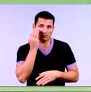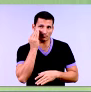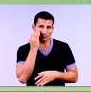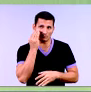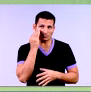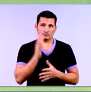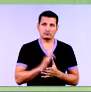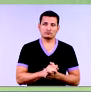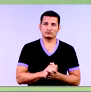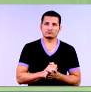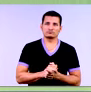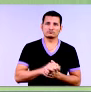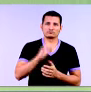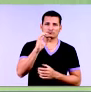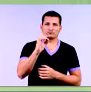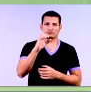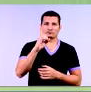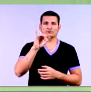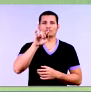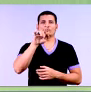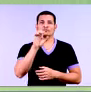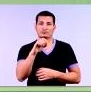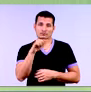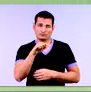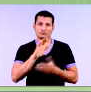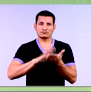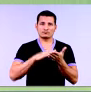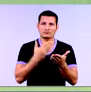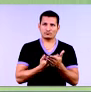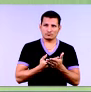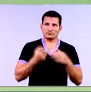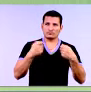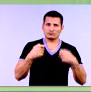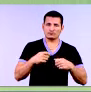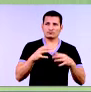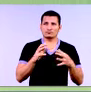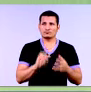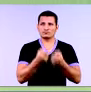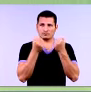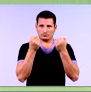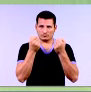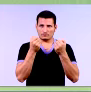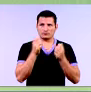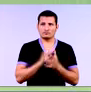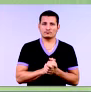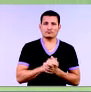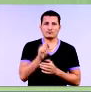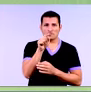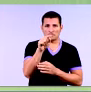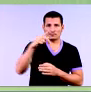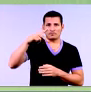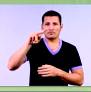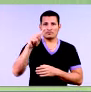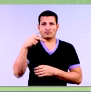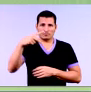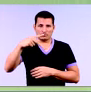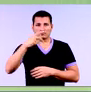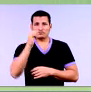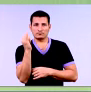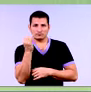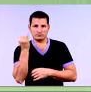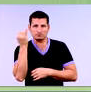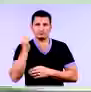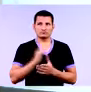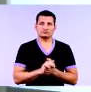Para o código ser reconhecido, ou seja, para que ele seja interpretado, é necessário salvar com a extensão PHP.